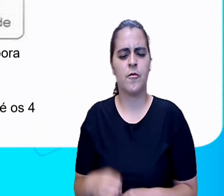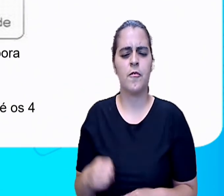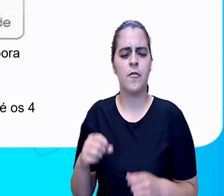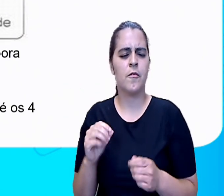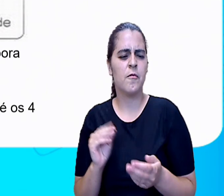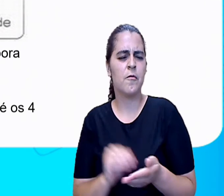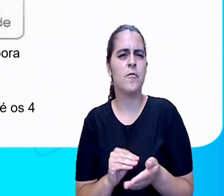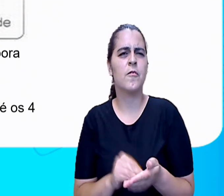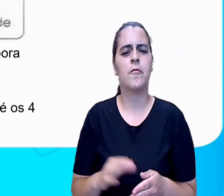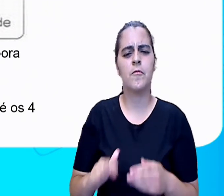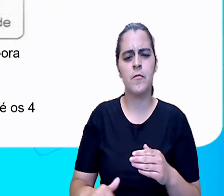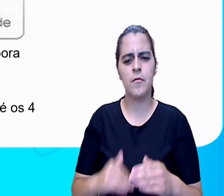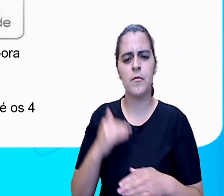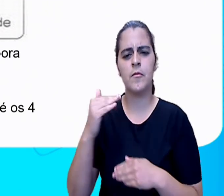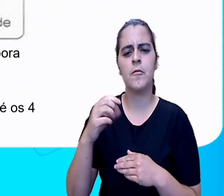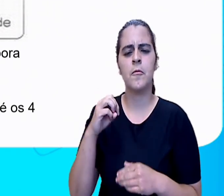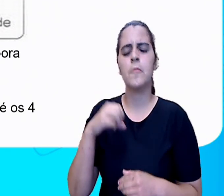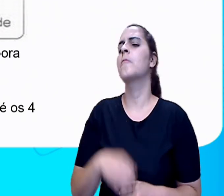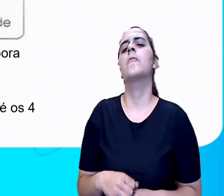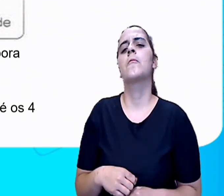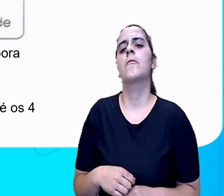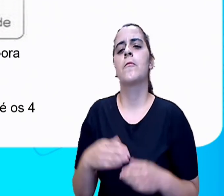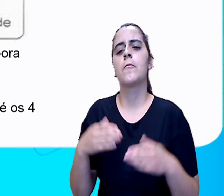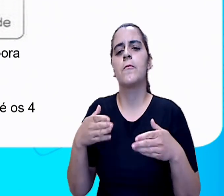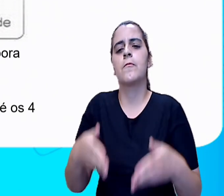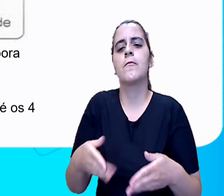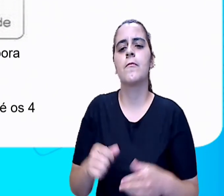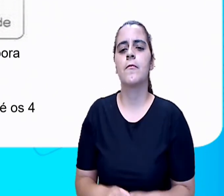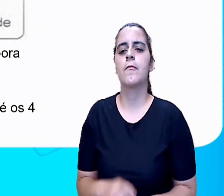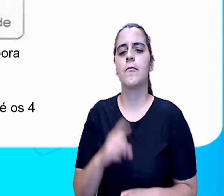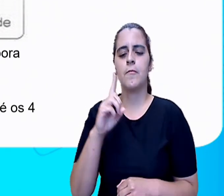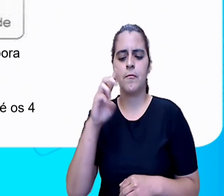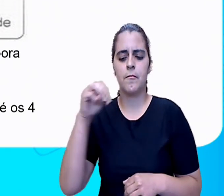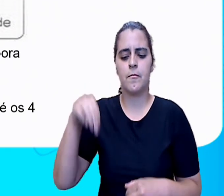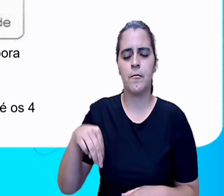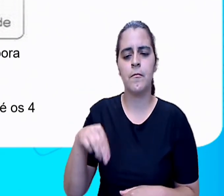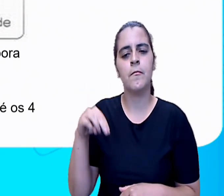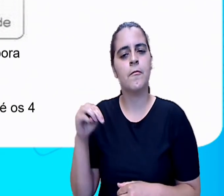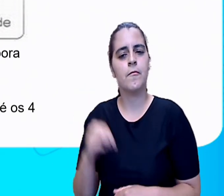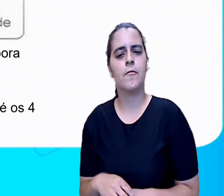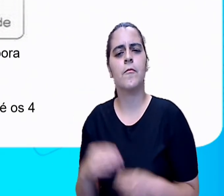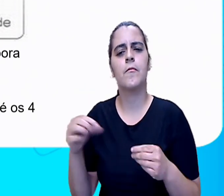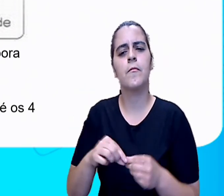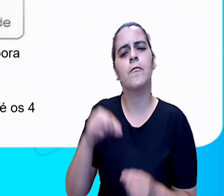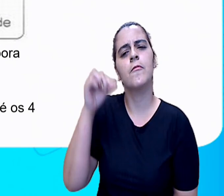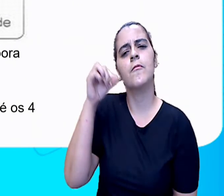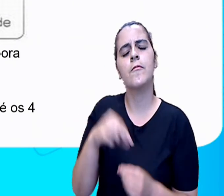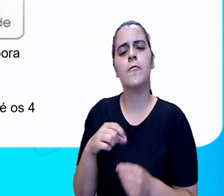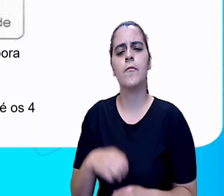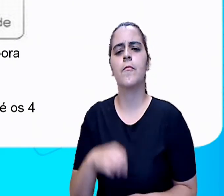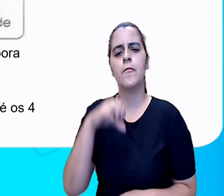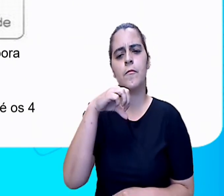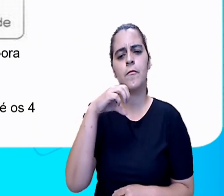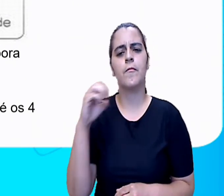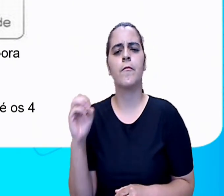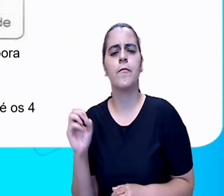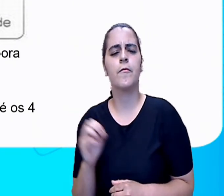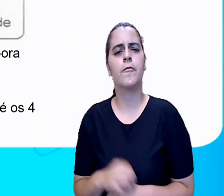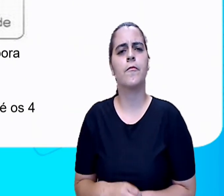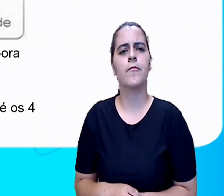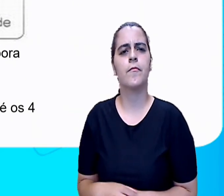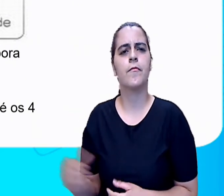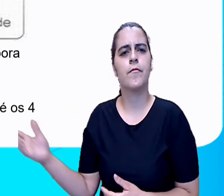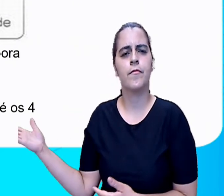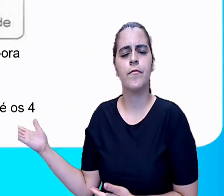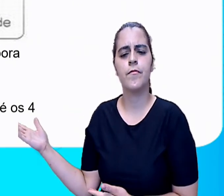Débora atingir 1 metro? Olha os 2 anos aqui. Quanto que ela tinha? 90. Nós sabemos